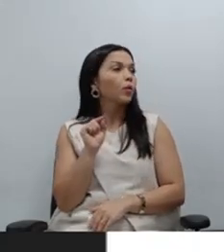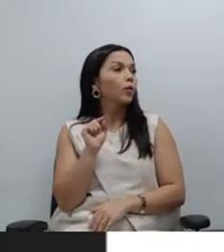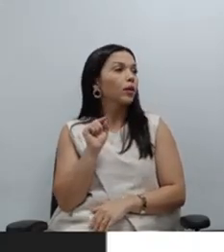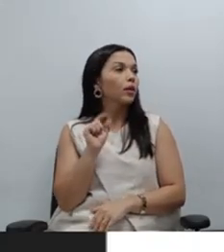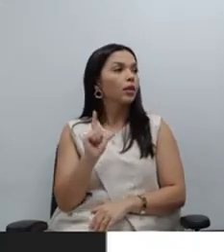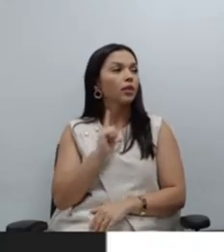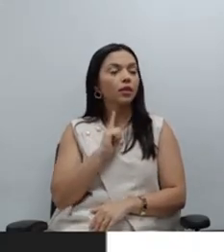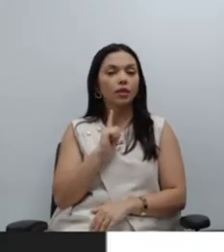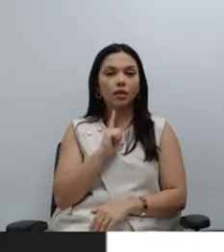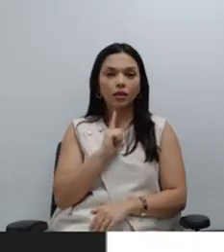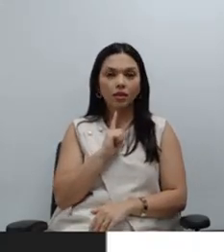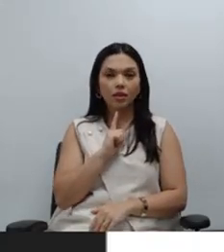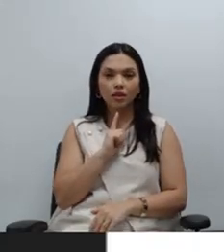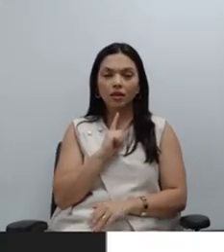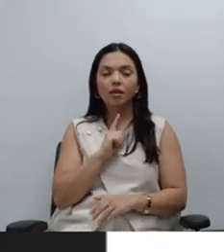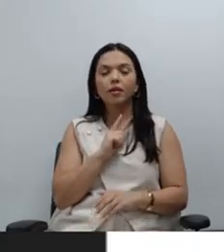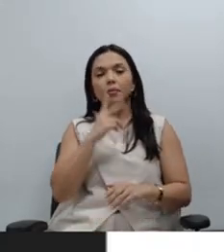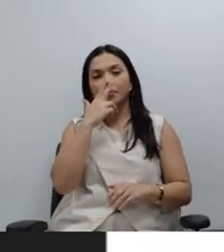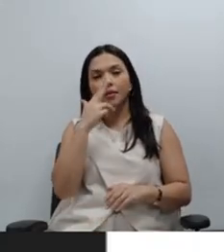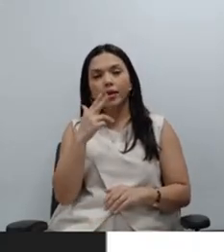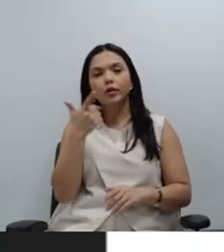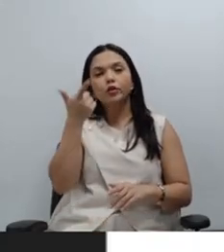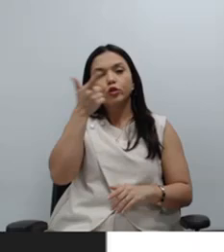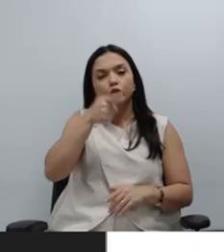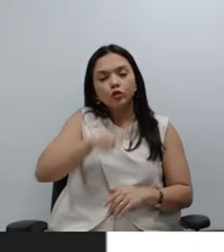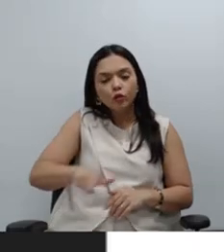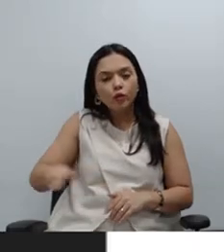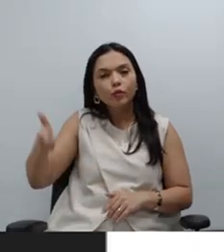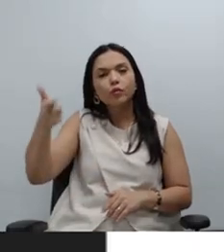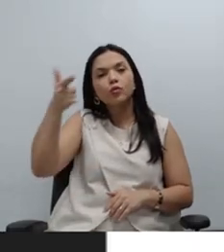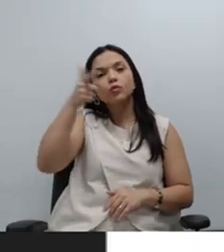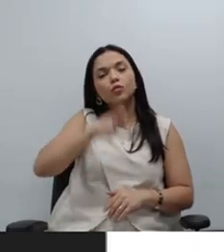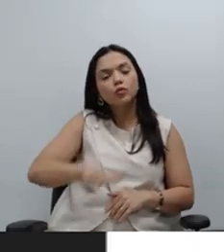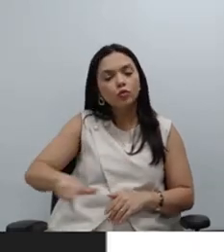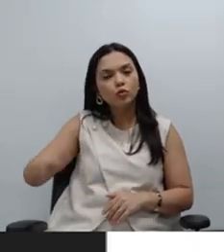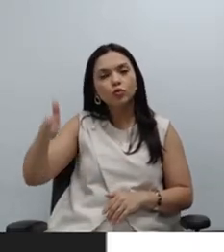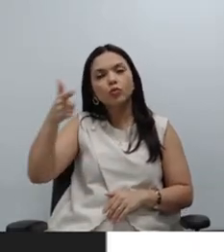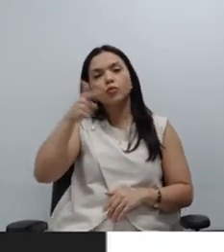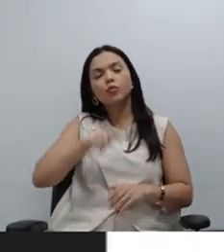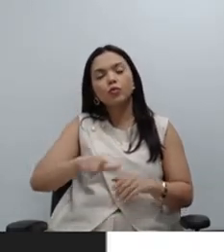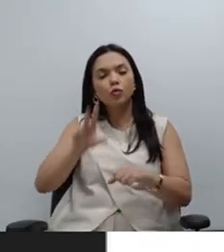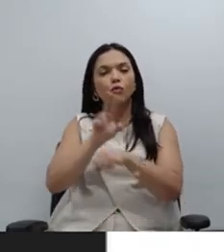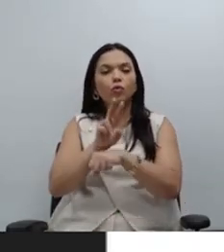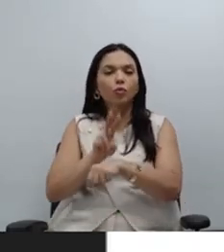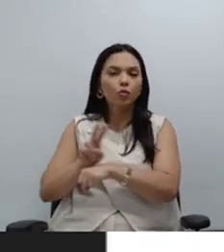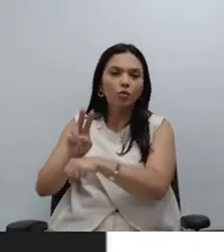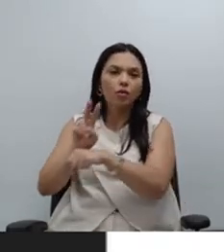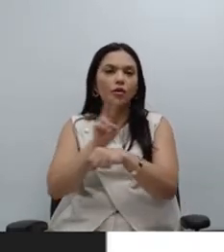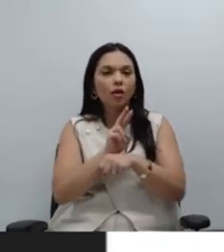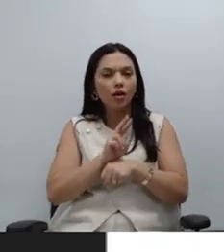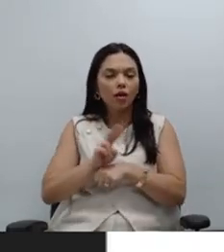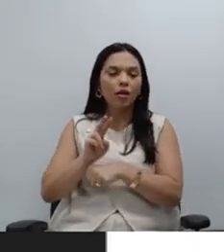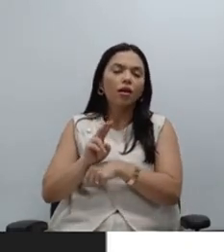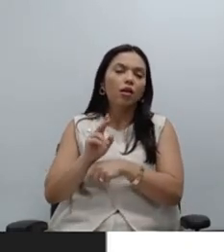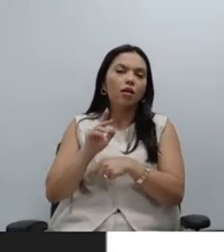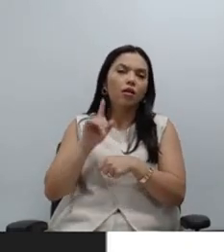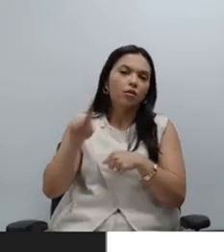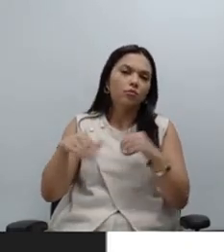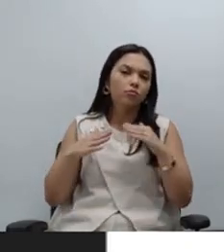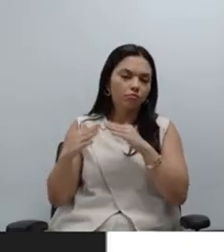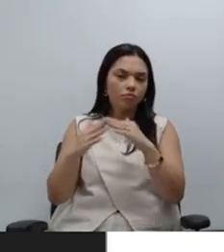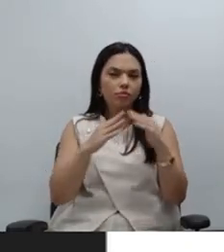em um eterno looping de trabalhos domésticos e cuidados com os outros. Onde estão as velhinhas da